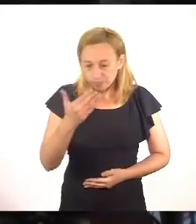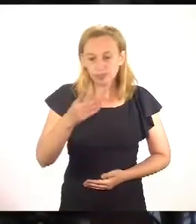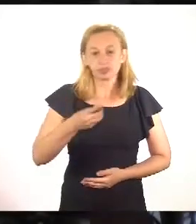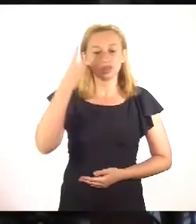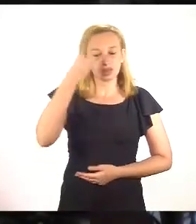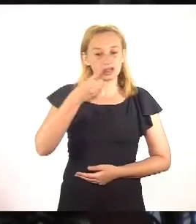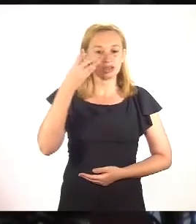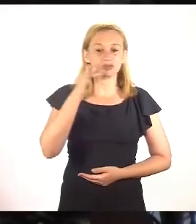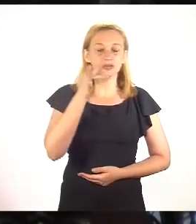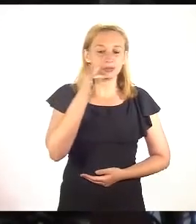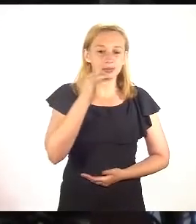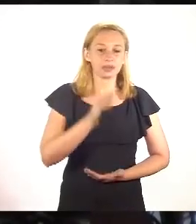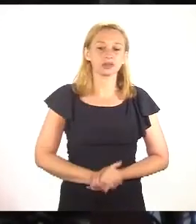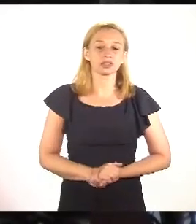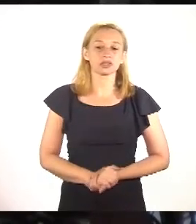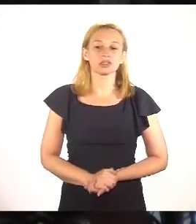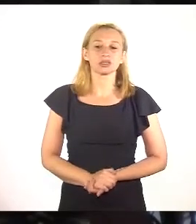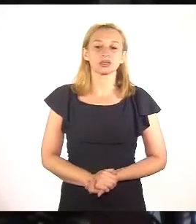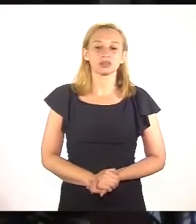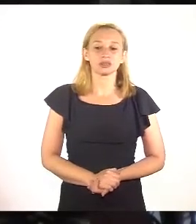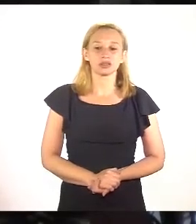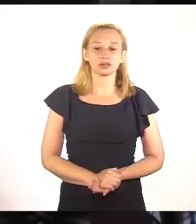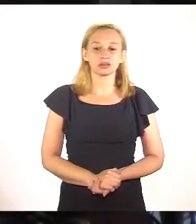deputado Jorge Felipe Neto.